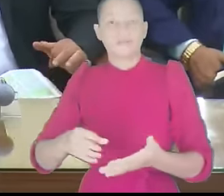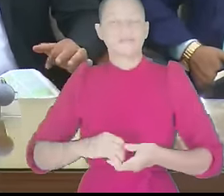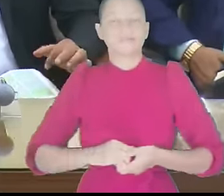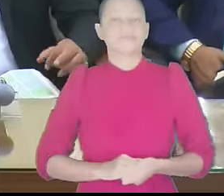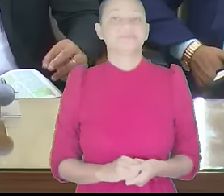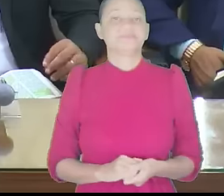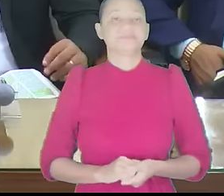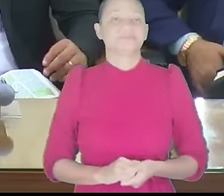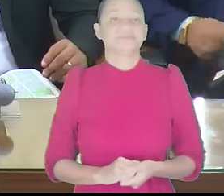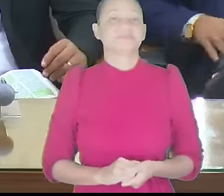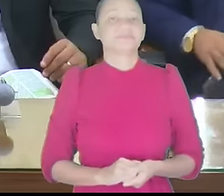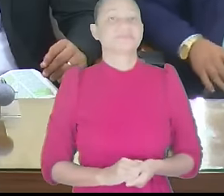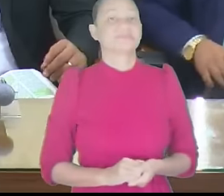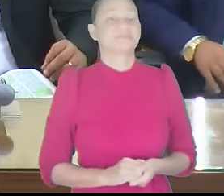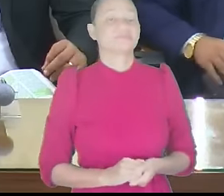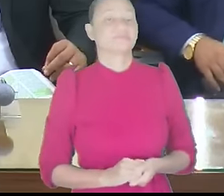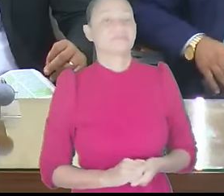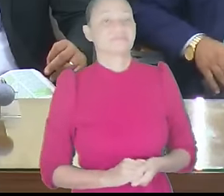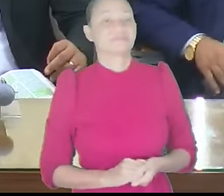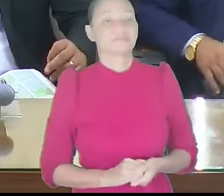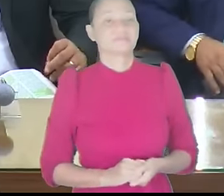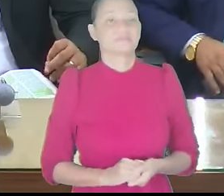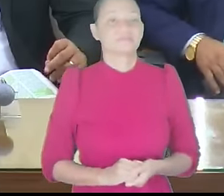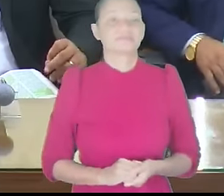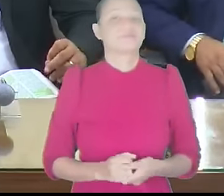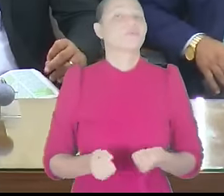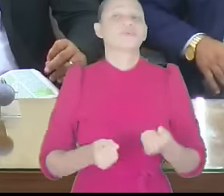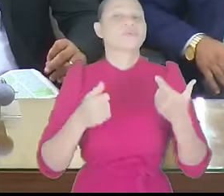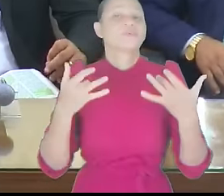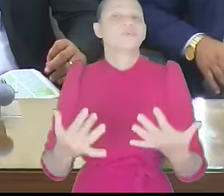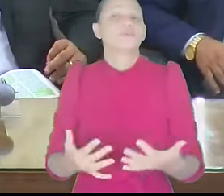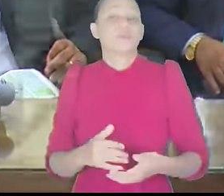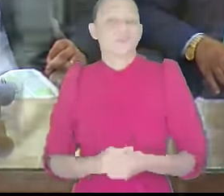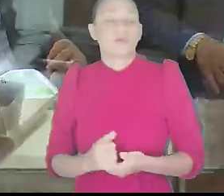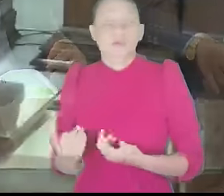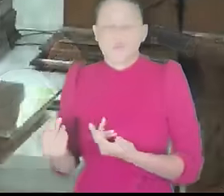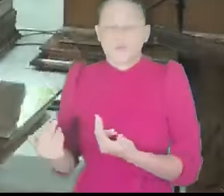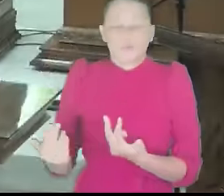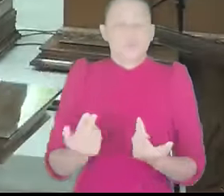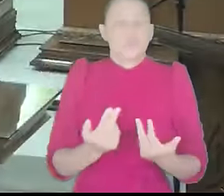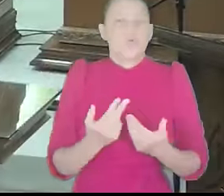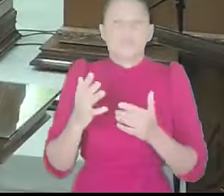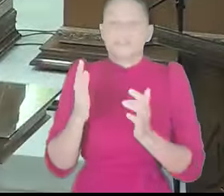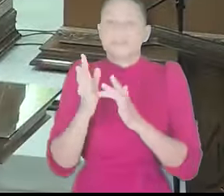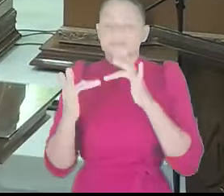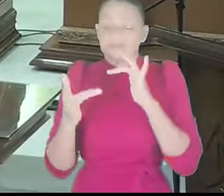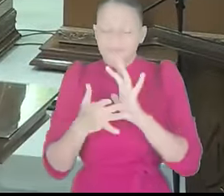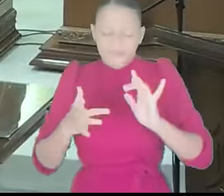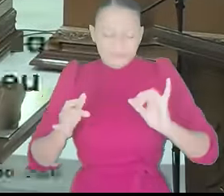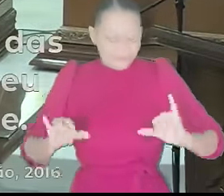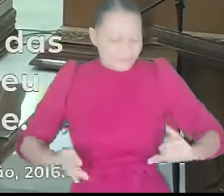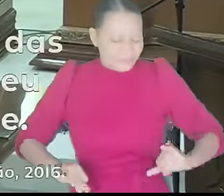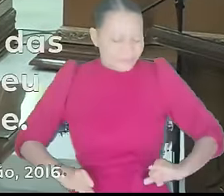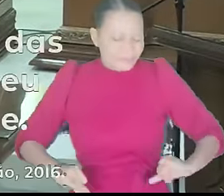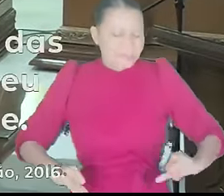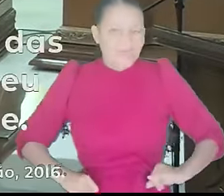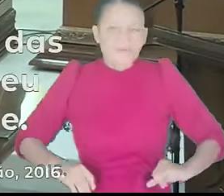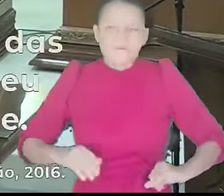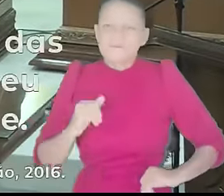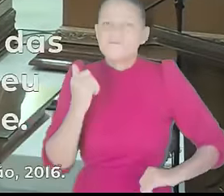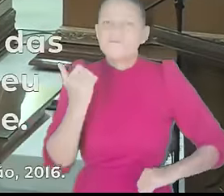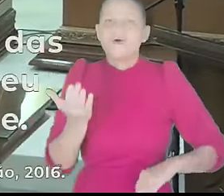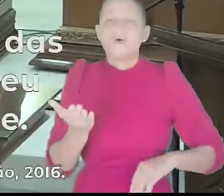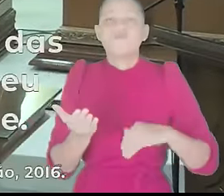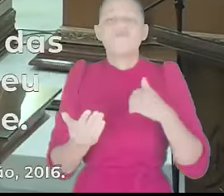NVT, pastor. Hein? Na NVT. Como é que diz? Da mesma forma Jesus sofreu fora das portas